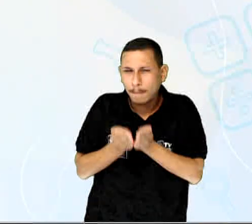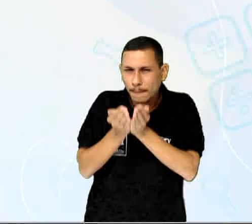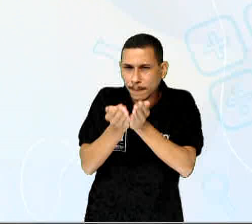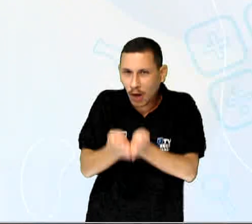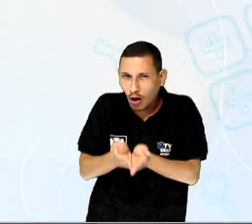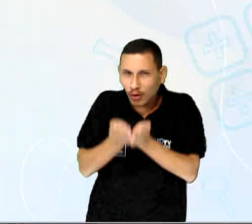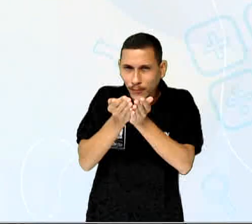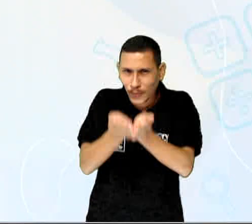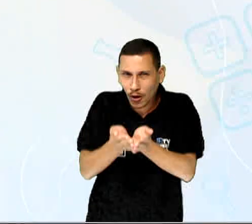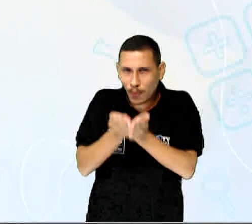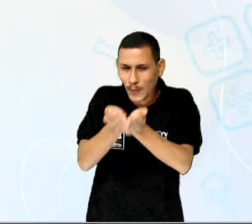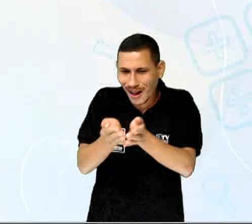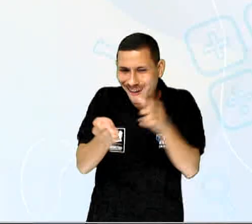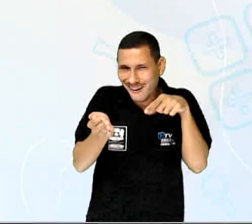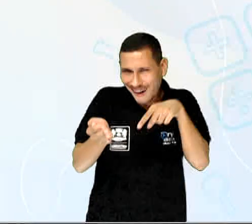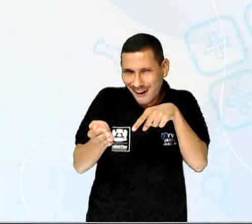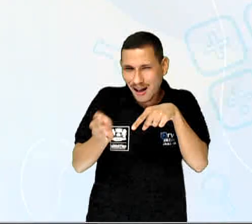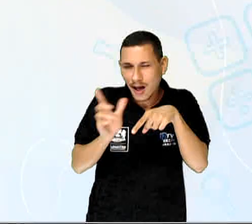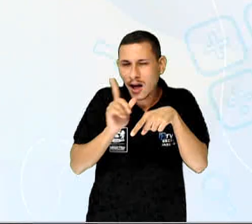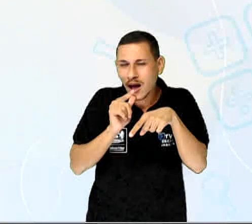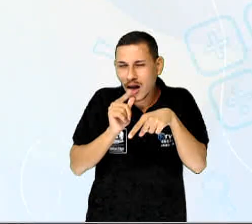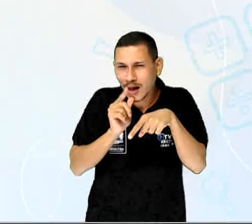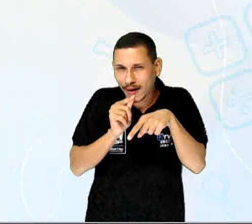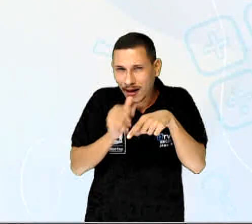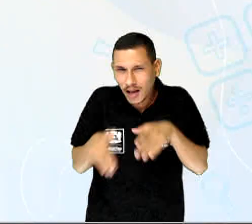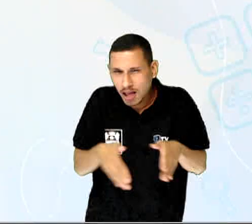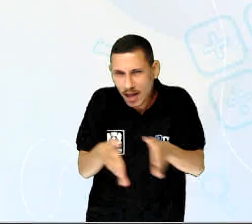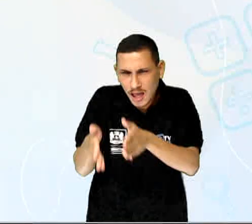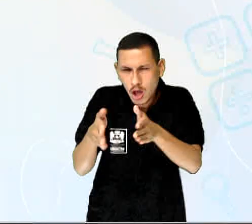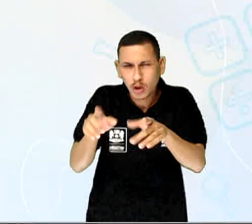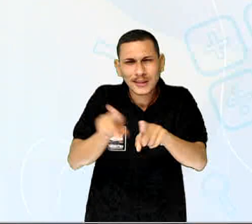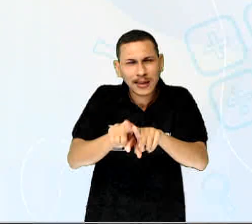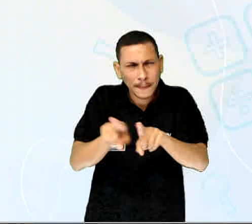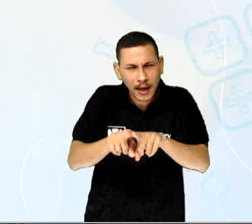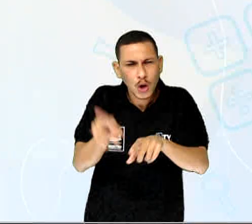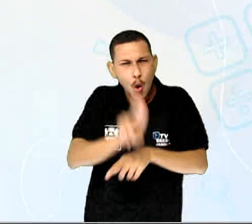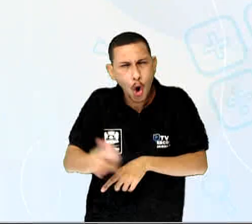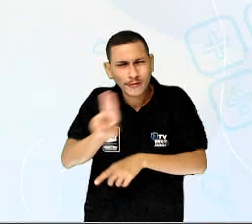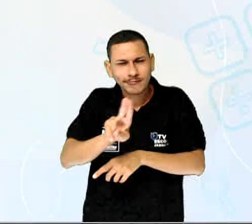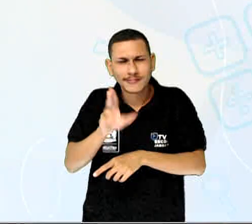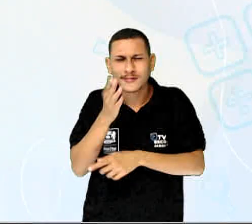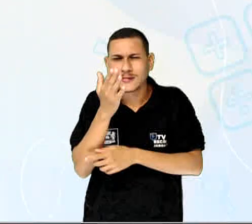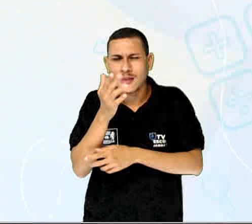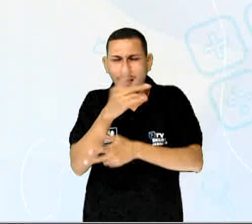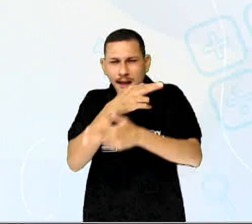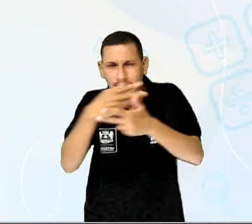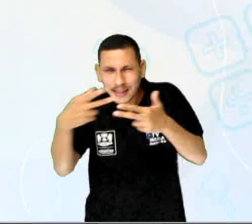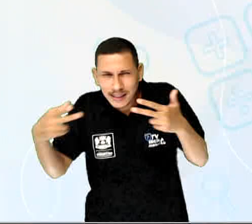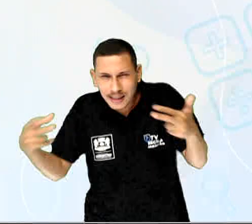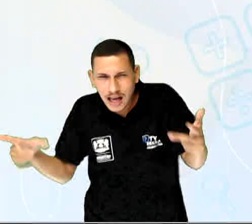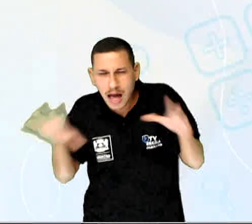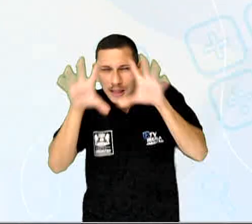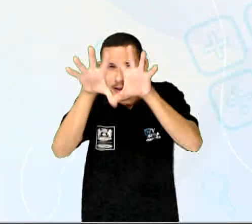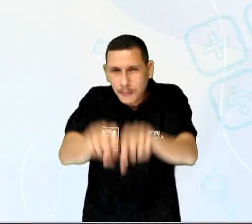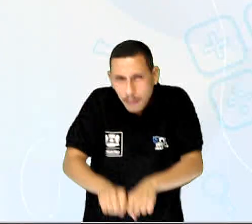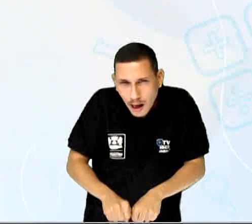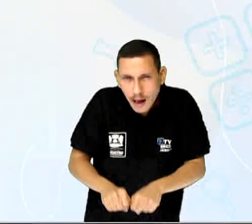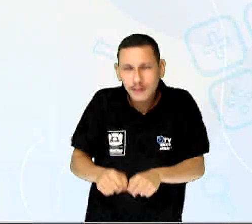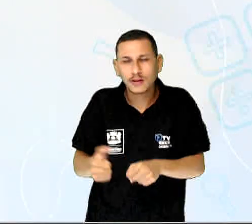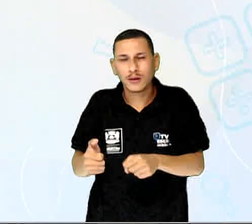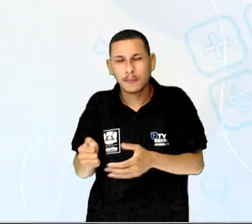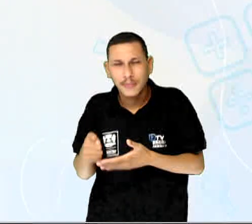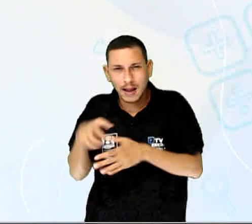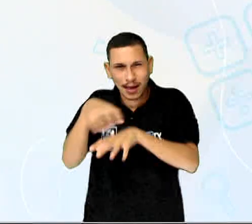atravessar rios e usar animais como força de tração. Depois, a ciência o auxiliou. E